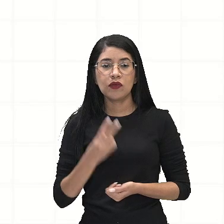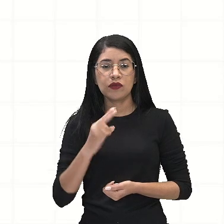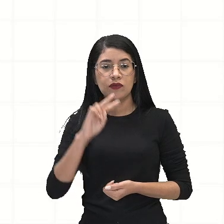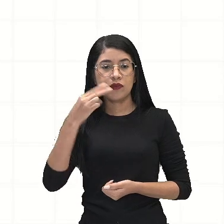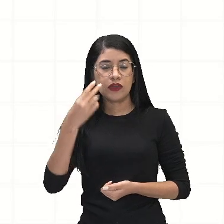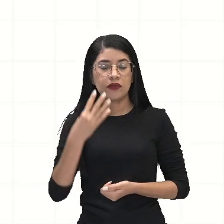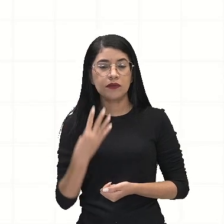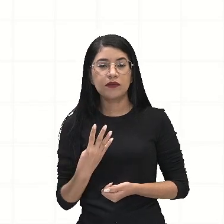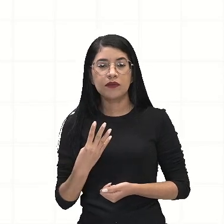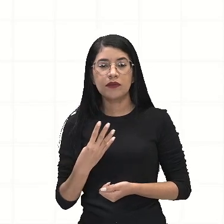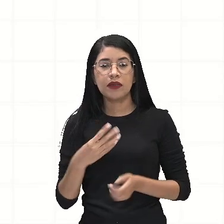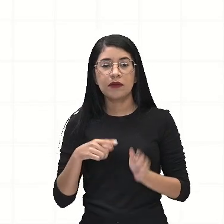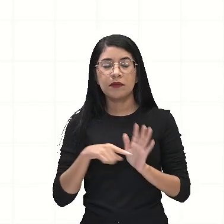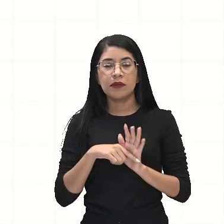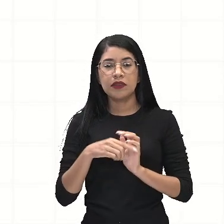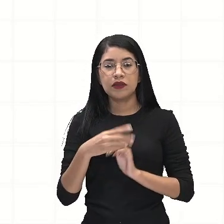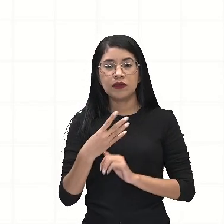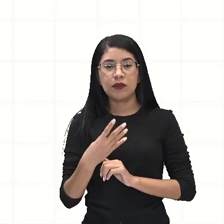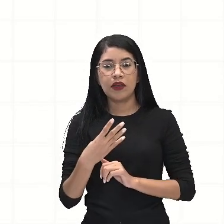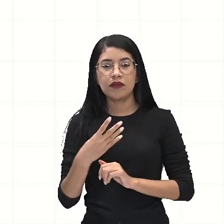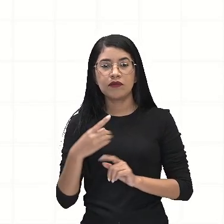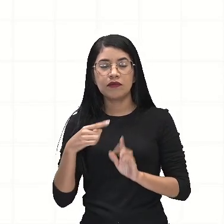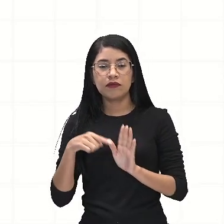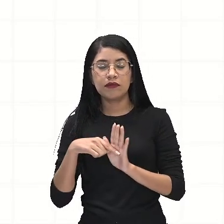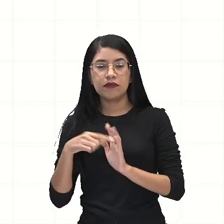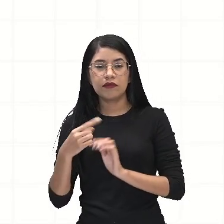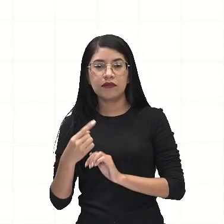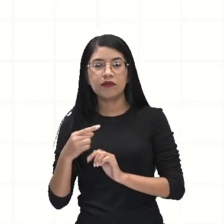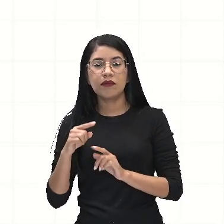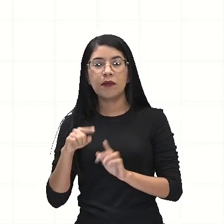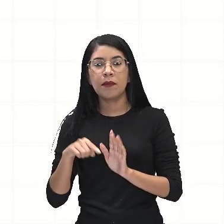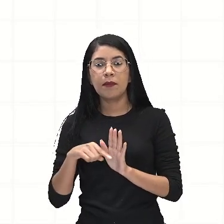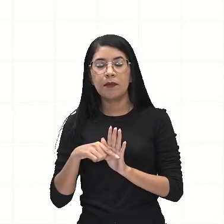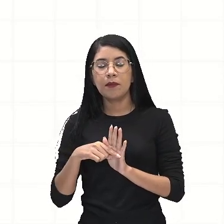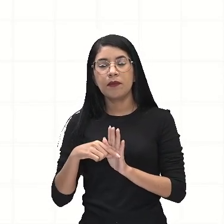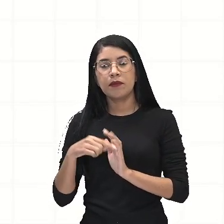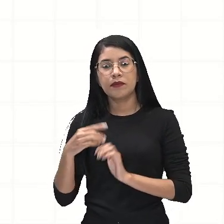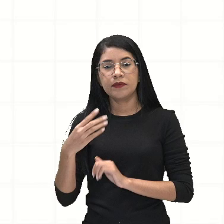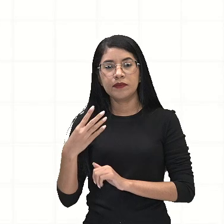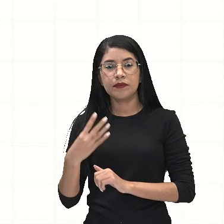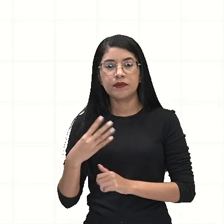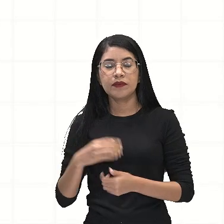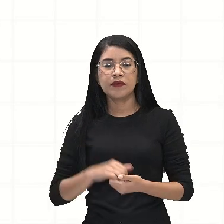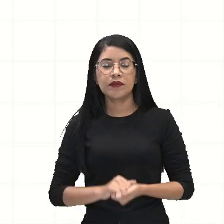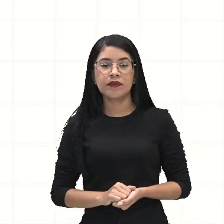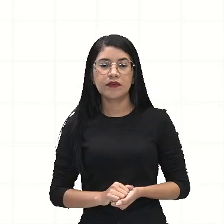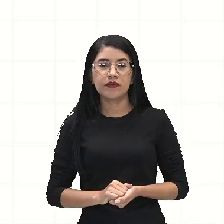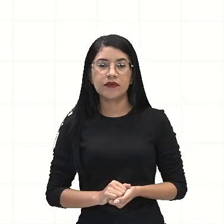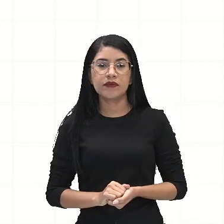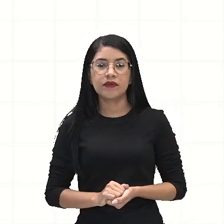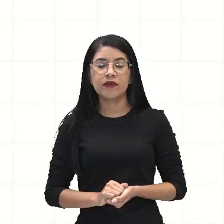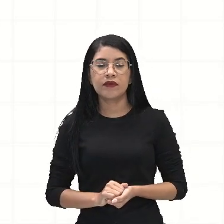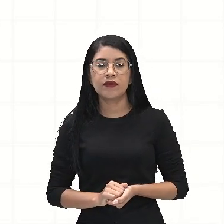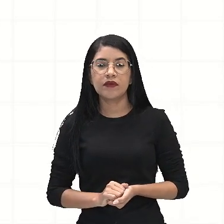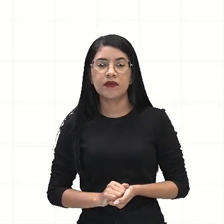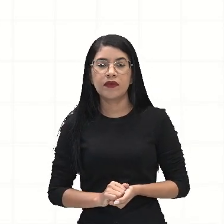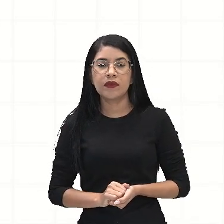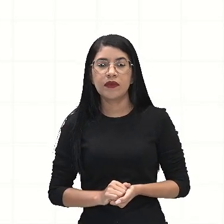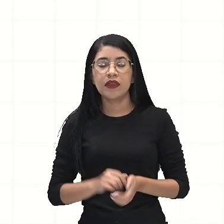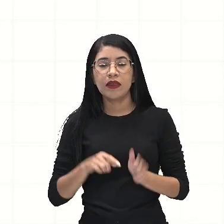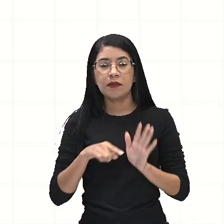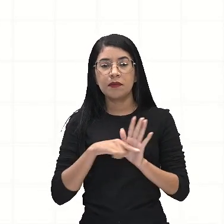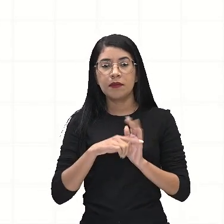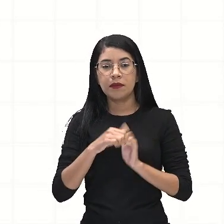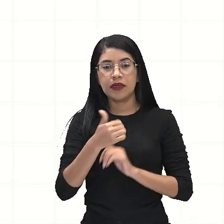4, menos 4 vezes menos 1, 4 positivo, e 4 positivo vezes menos 4 vai dar